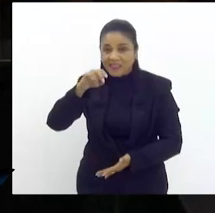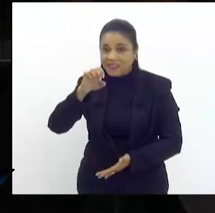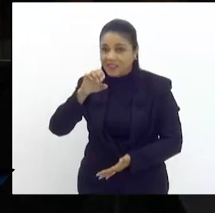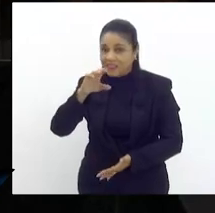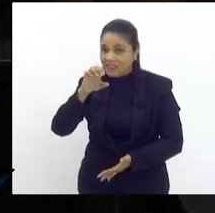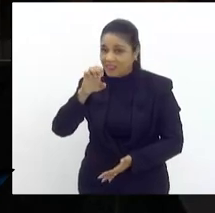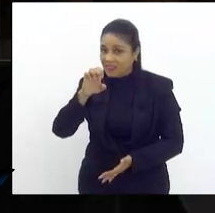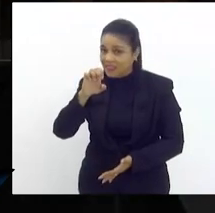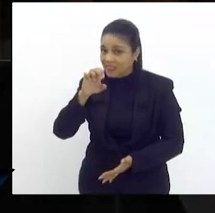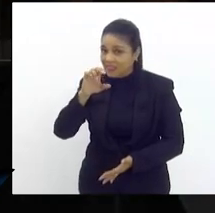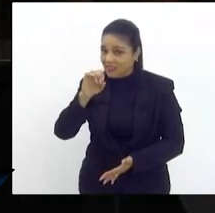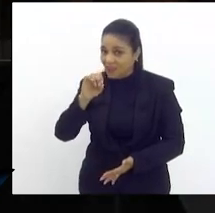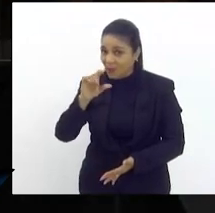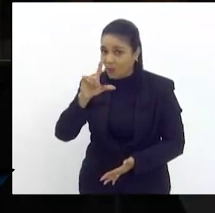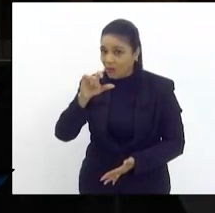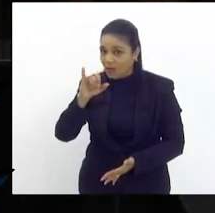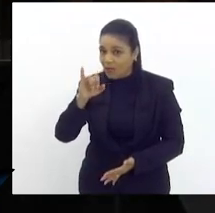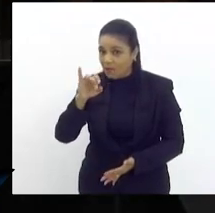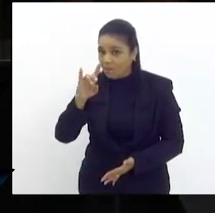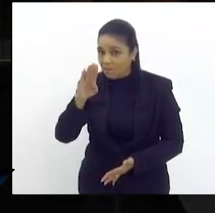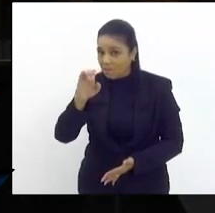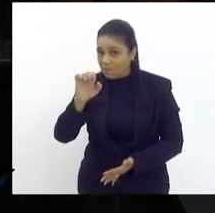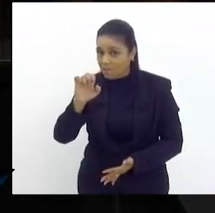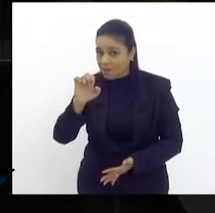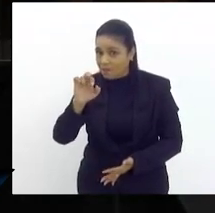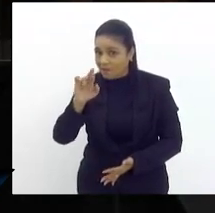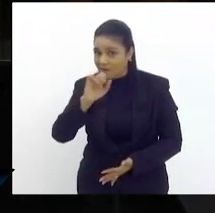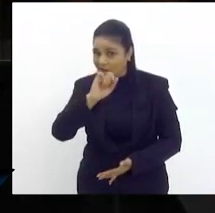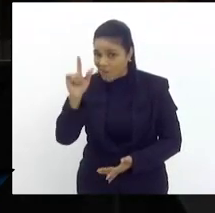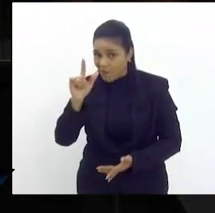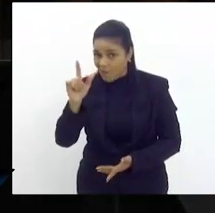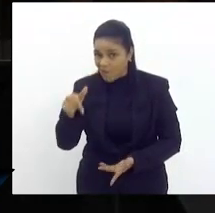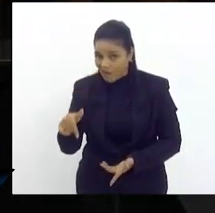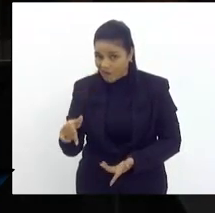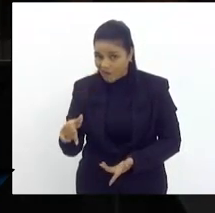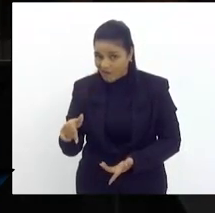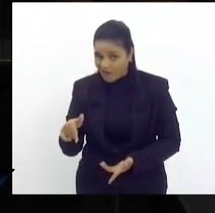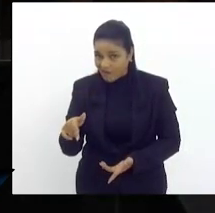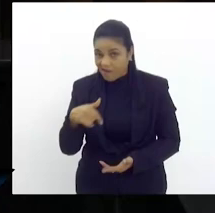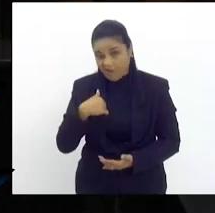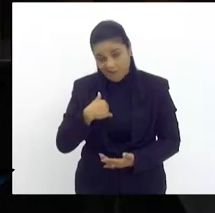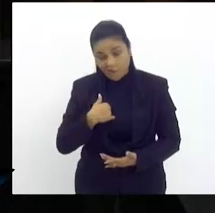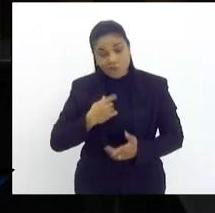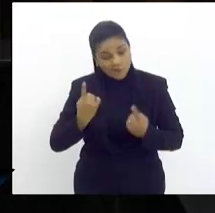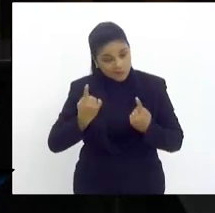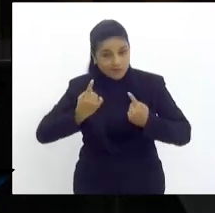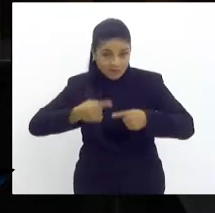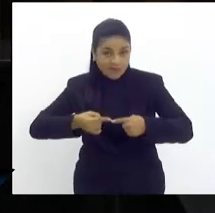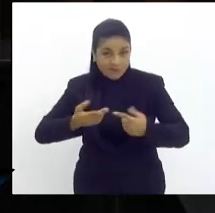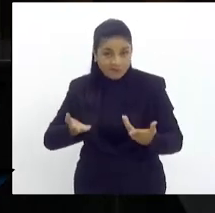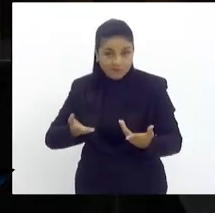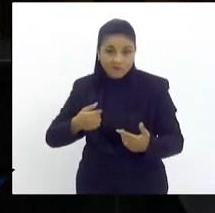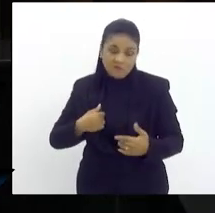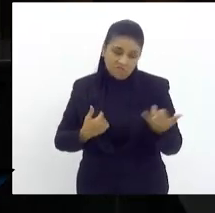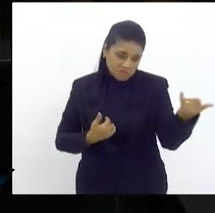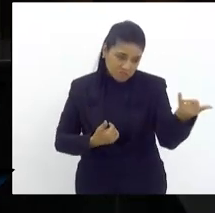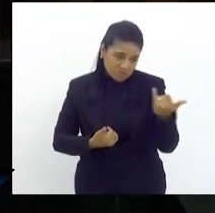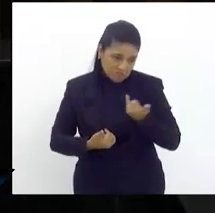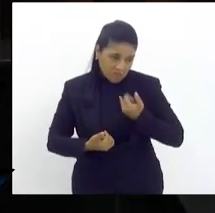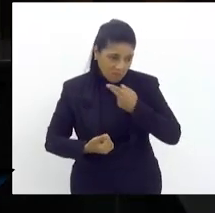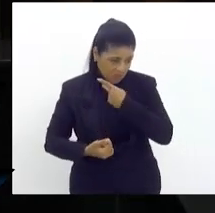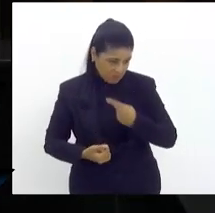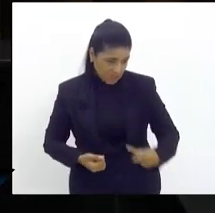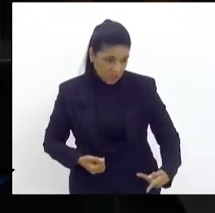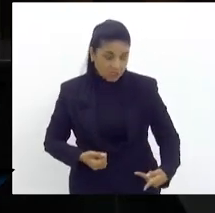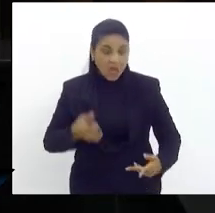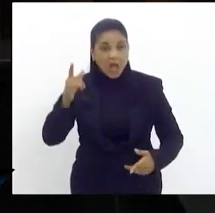desafio poderia a senhora dizer assim para mim e o